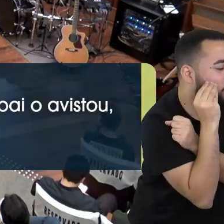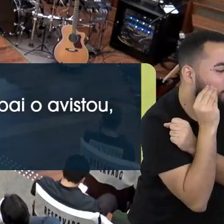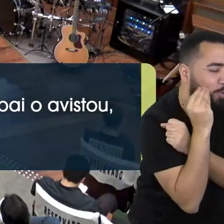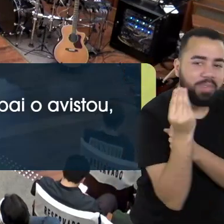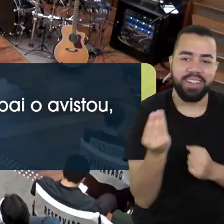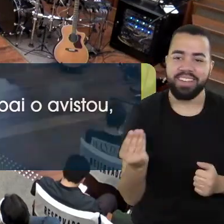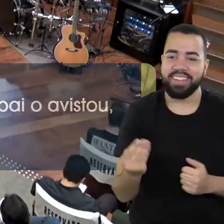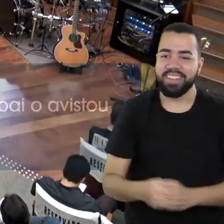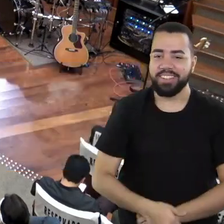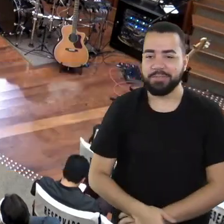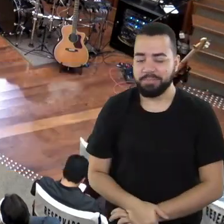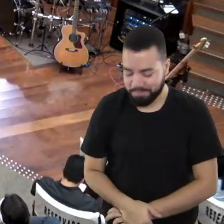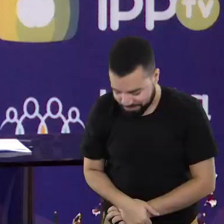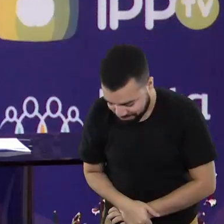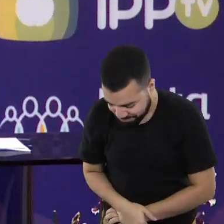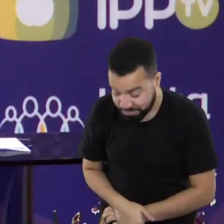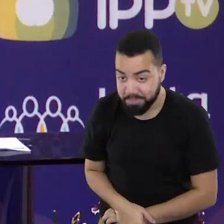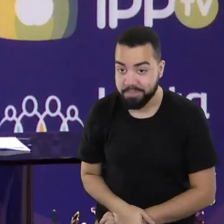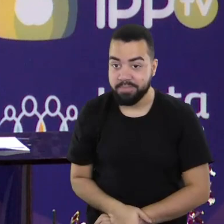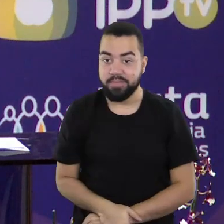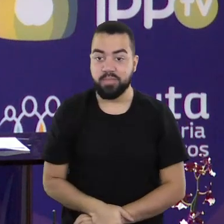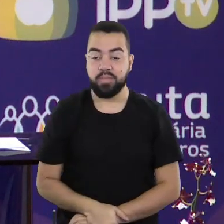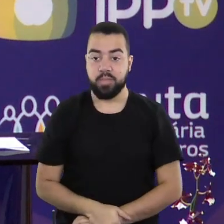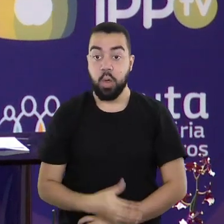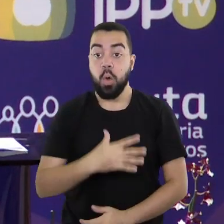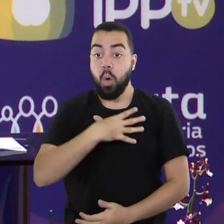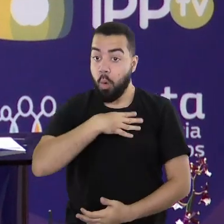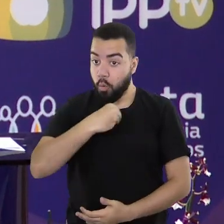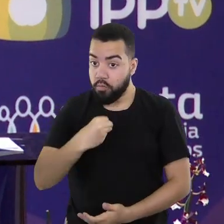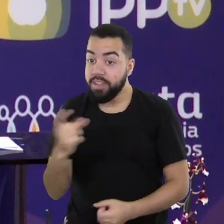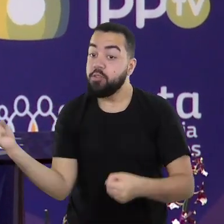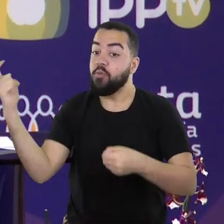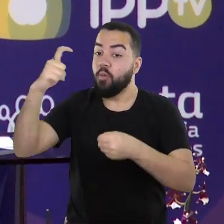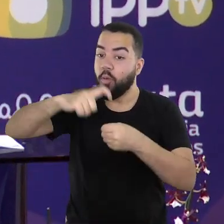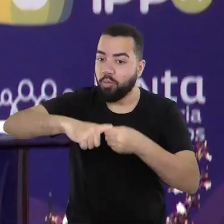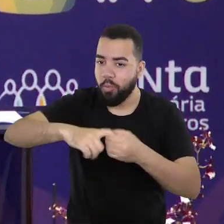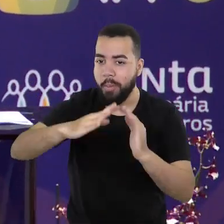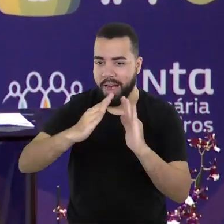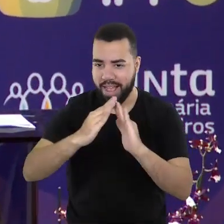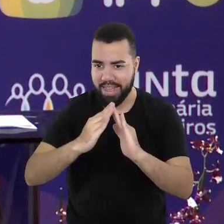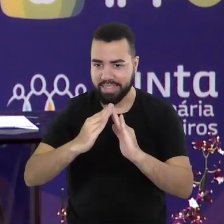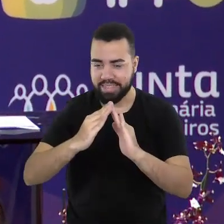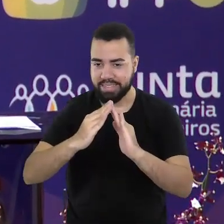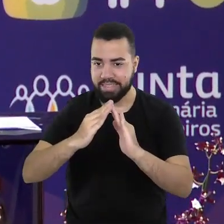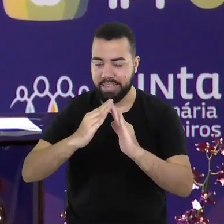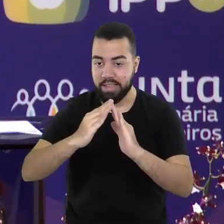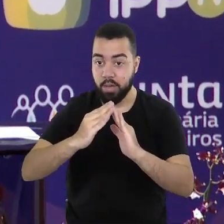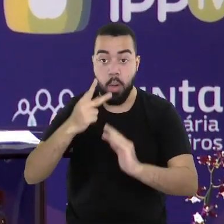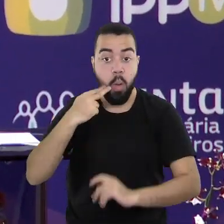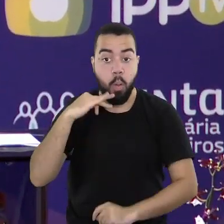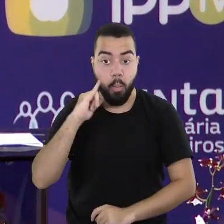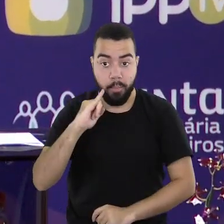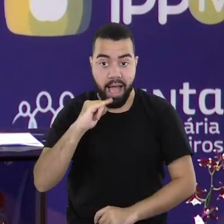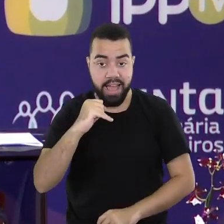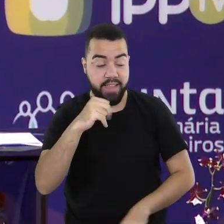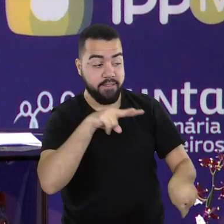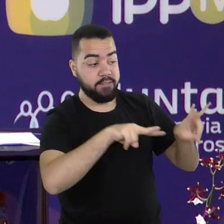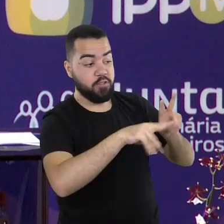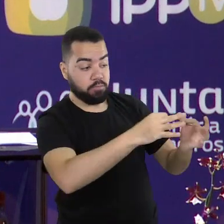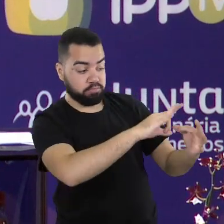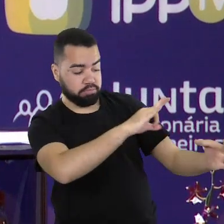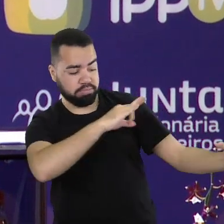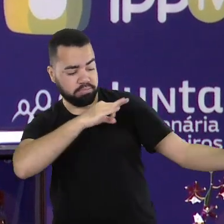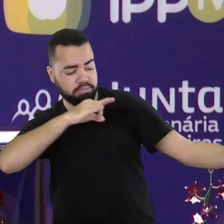atenção que o filho volta para casa, mas o pai o vê de longe. E